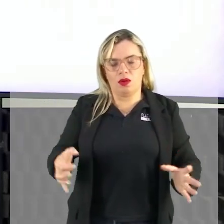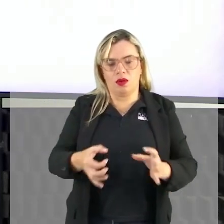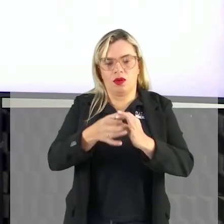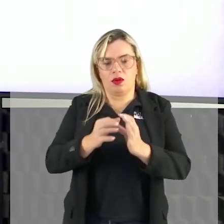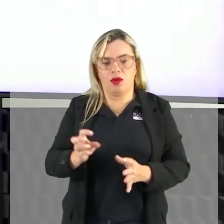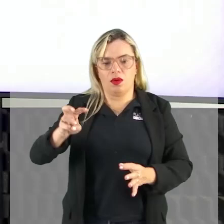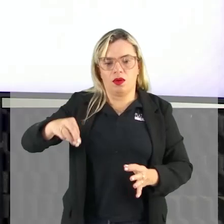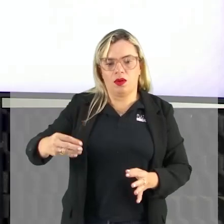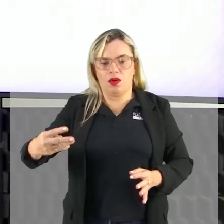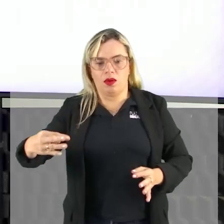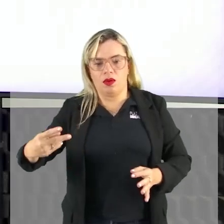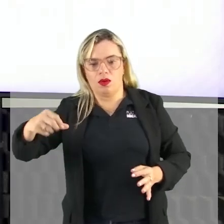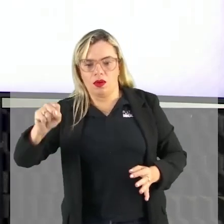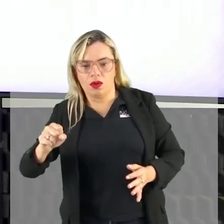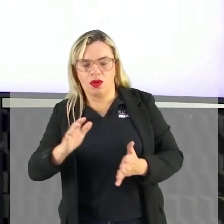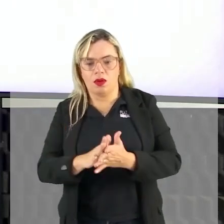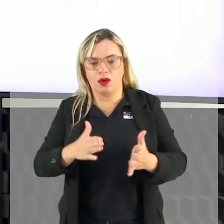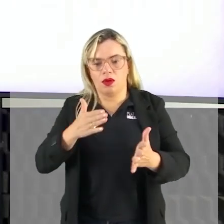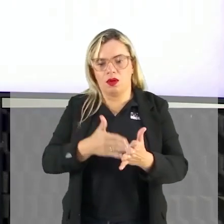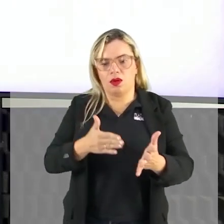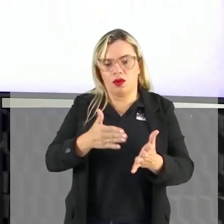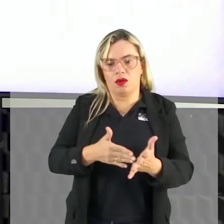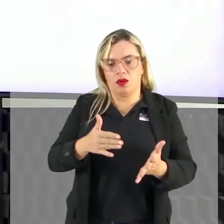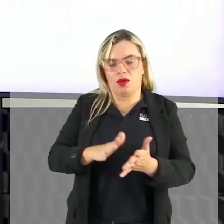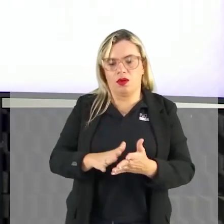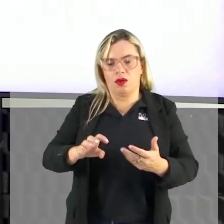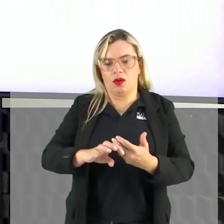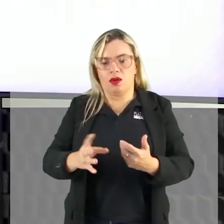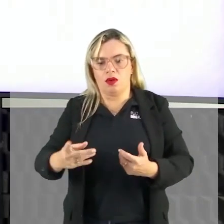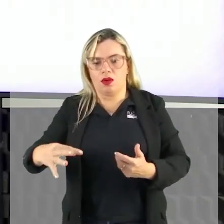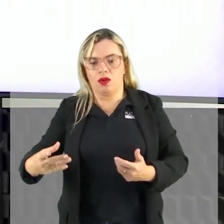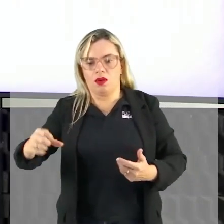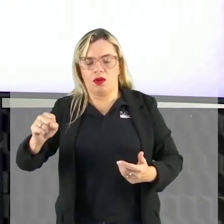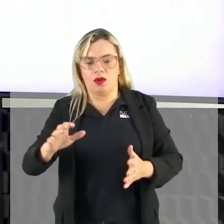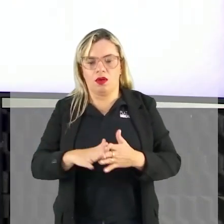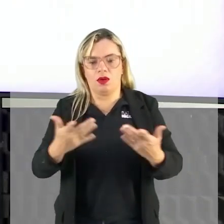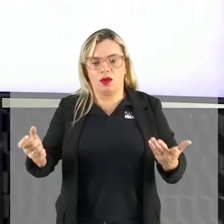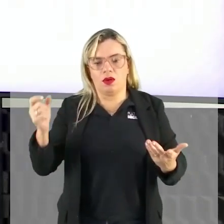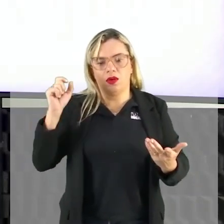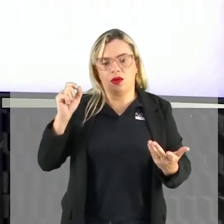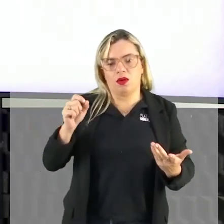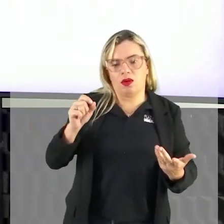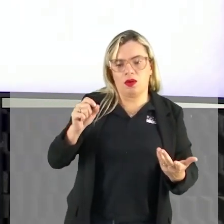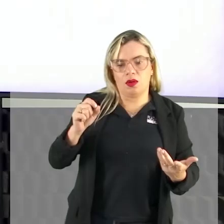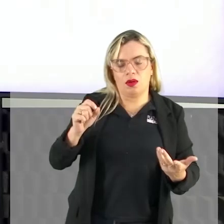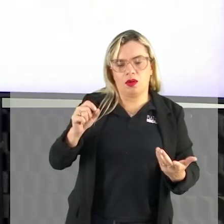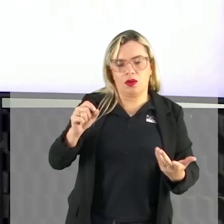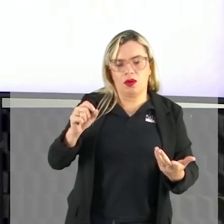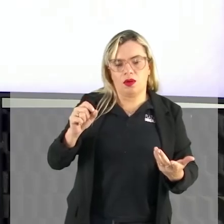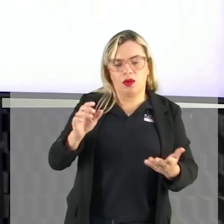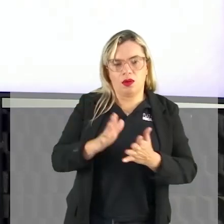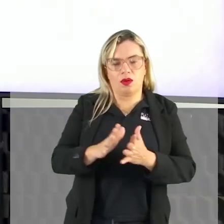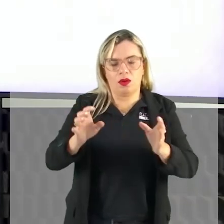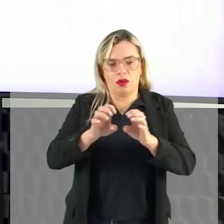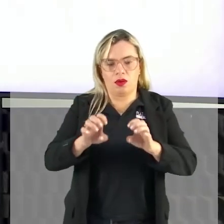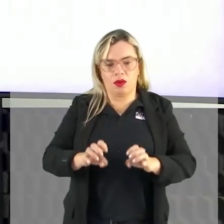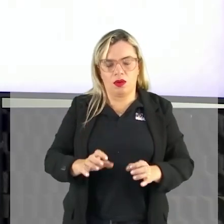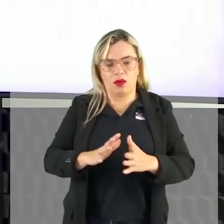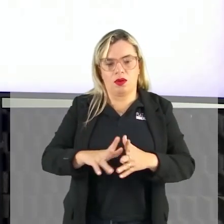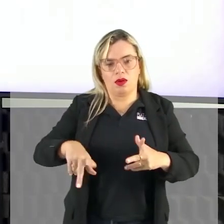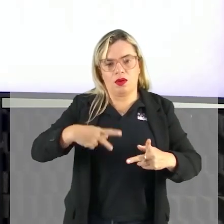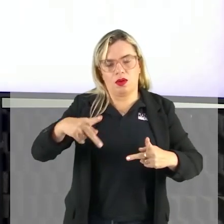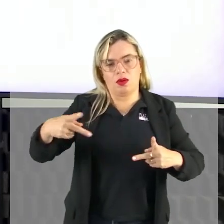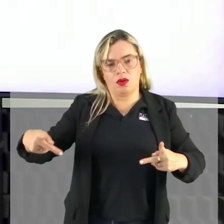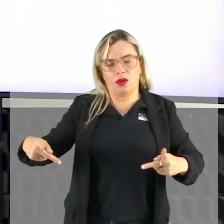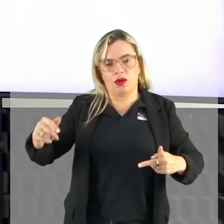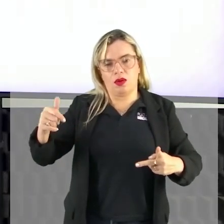une aos microtúbulos e impede a segregação das cromátides. Os microtúbulos são aquelas estruturas proteicas